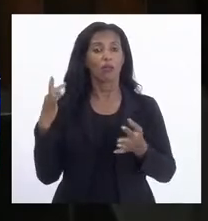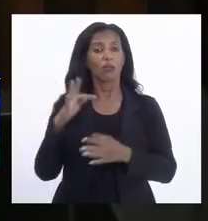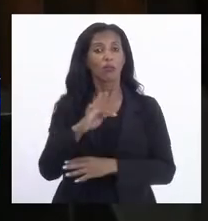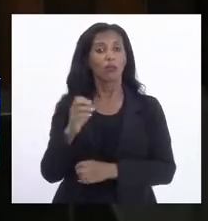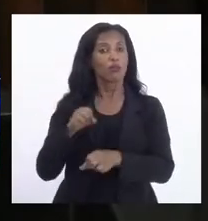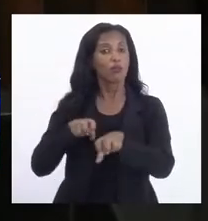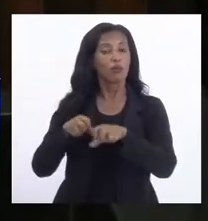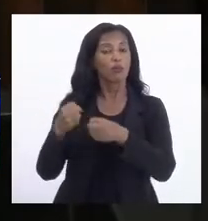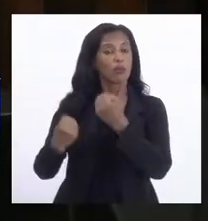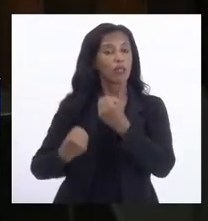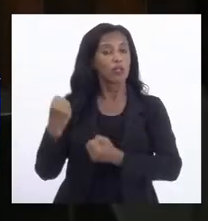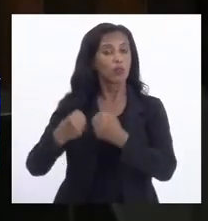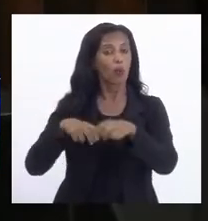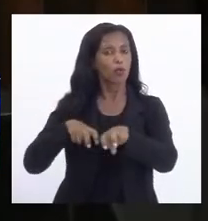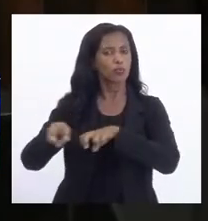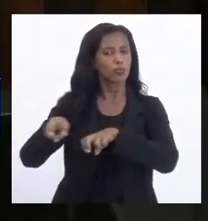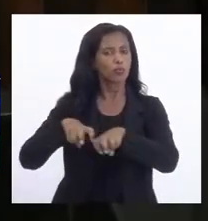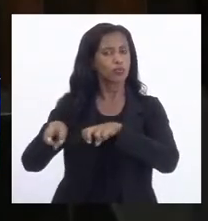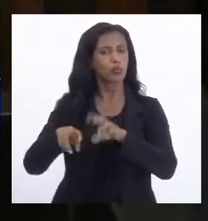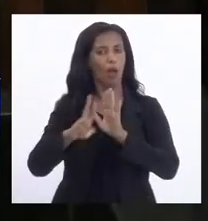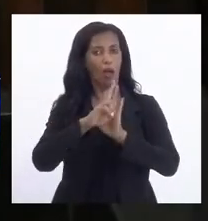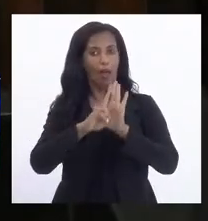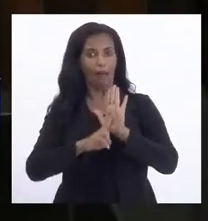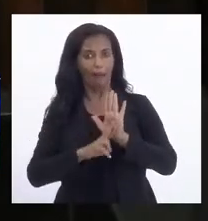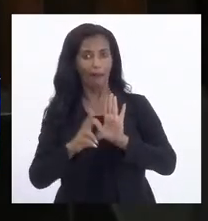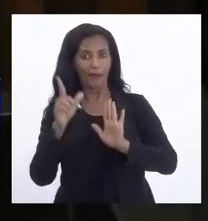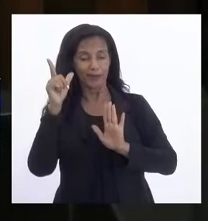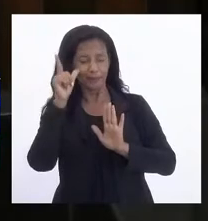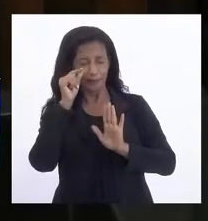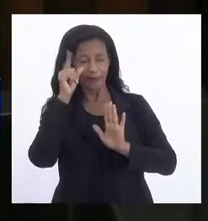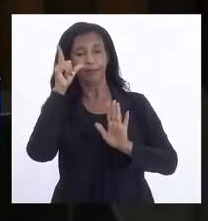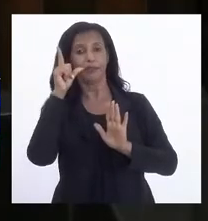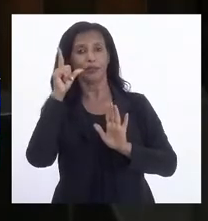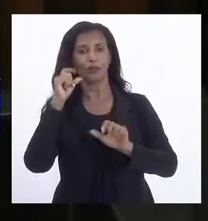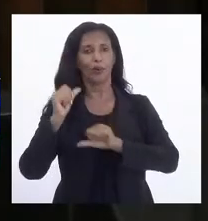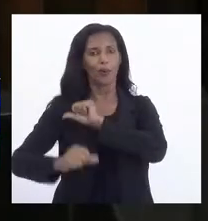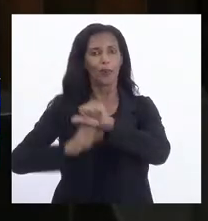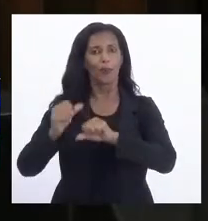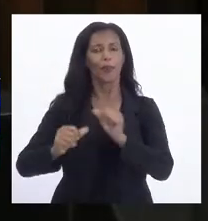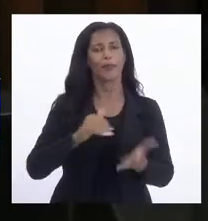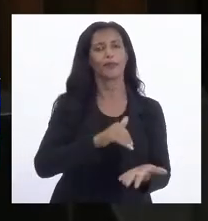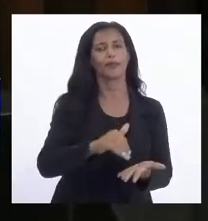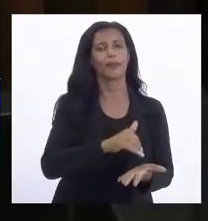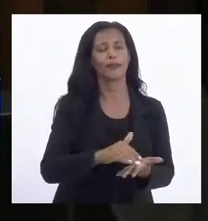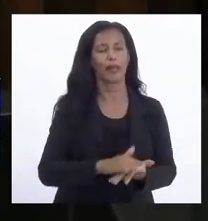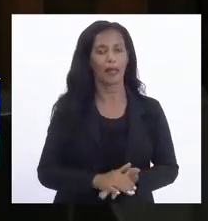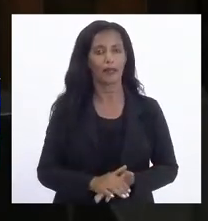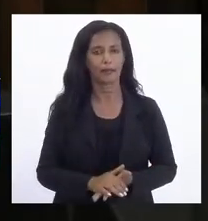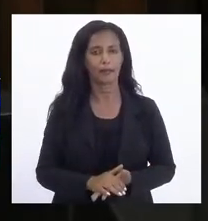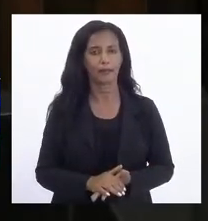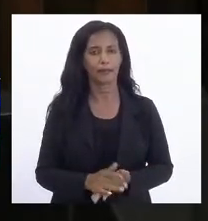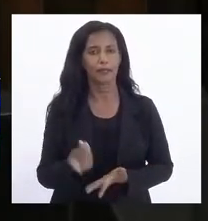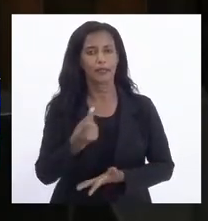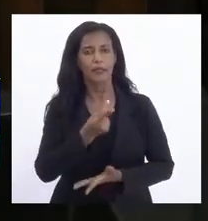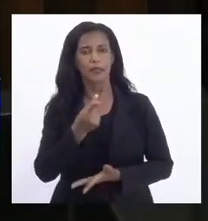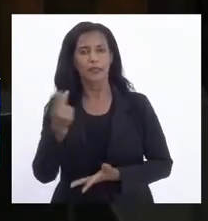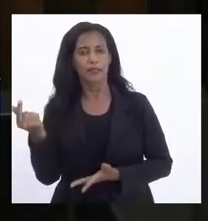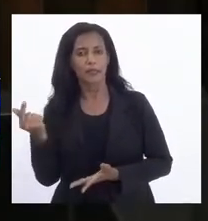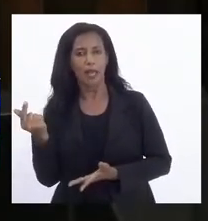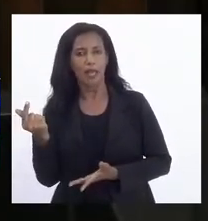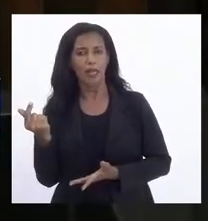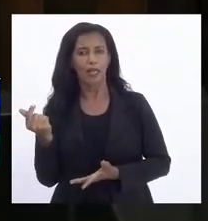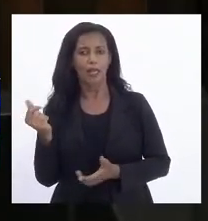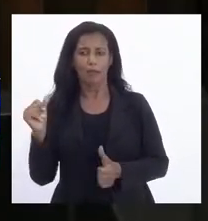aqui, deputado Eliomar, é você piscou, muda o secretário. Sai do pneu